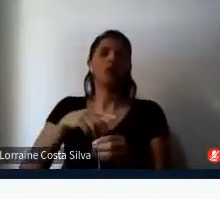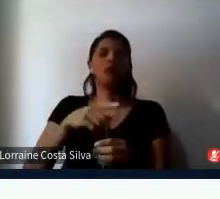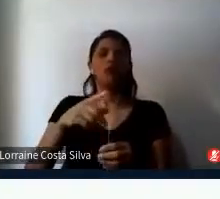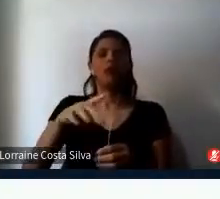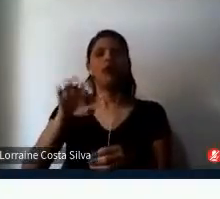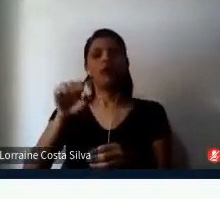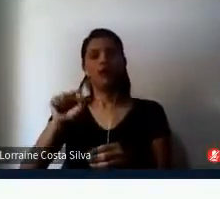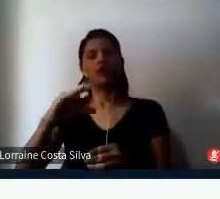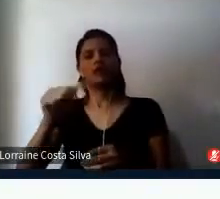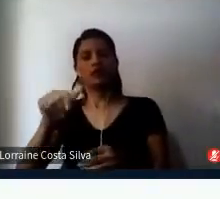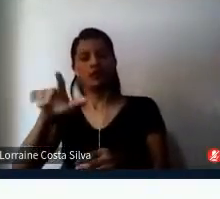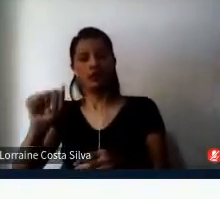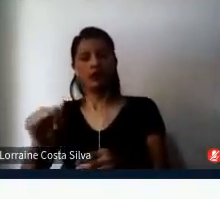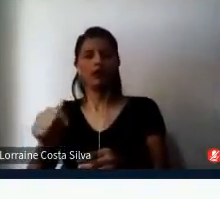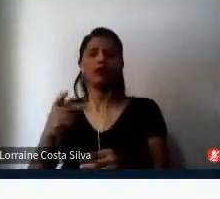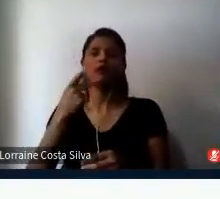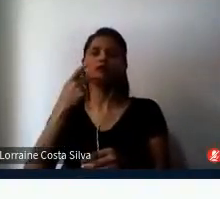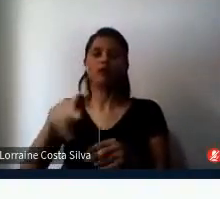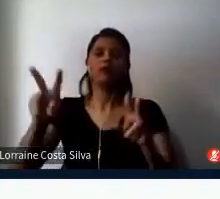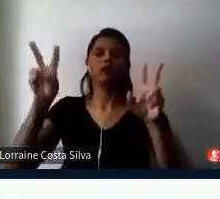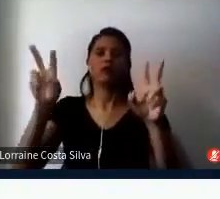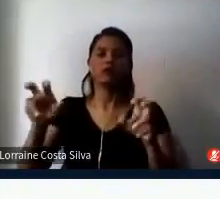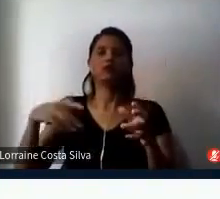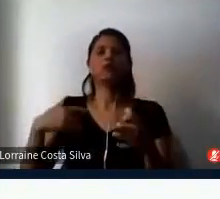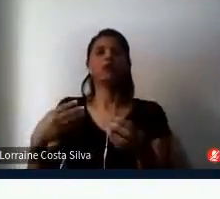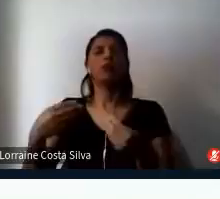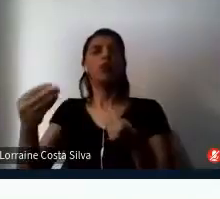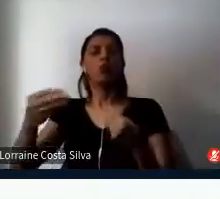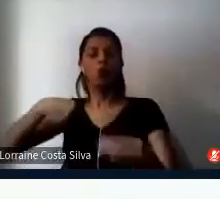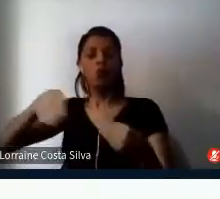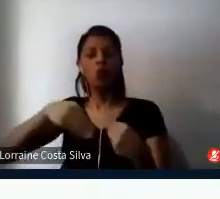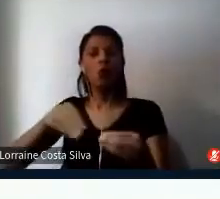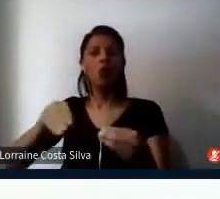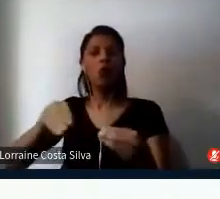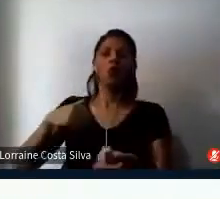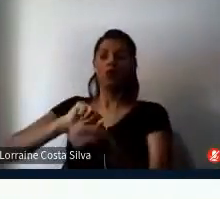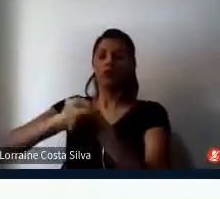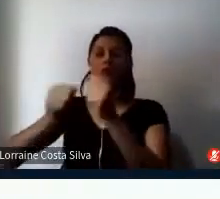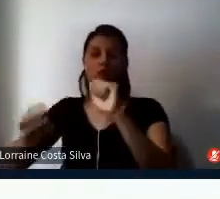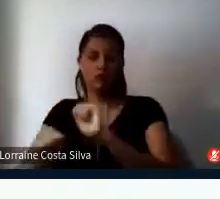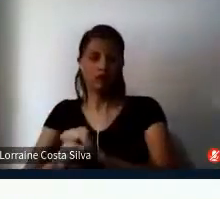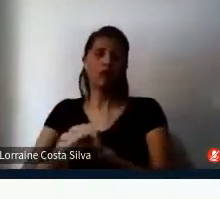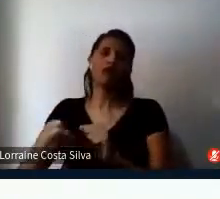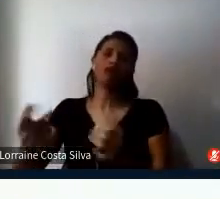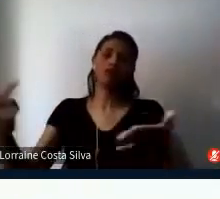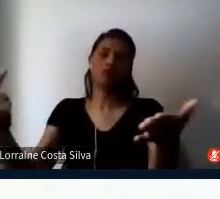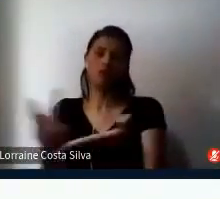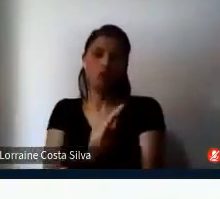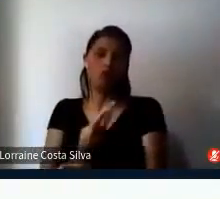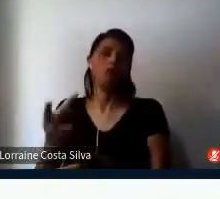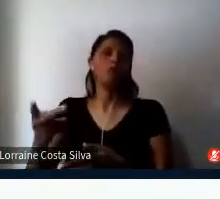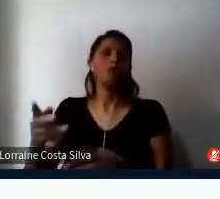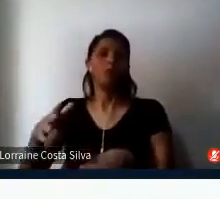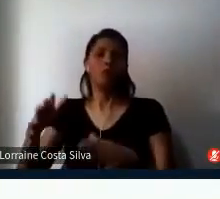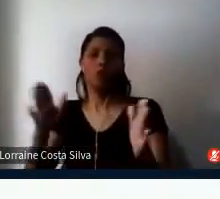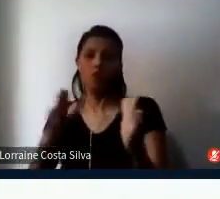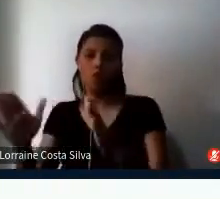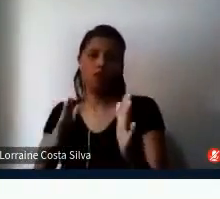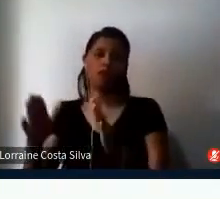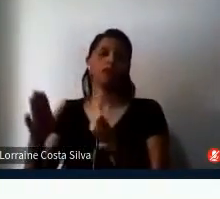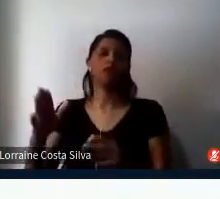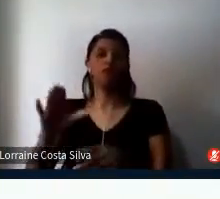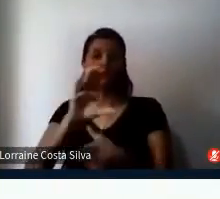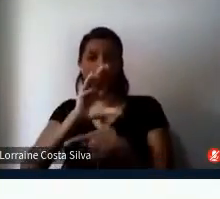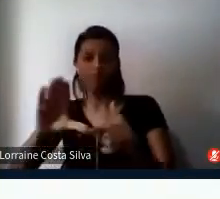tratam sobre a capacidade de flexibilidade, aceitação de situações de crise. O segundo, percepção